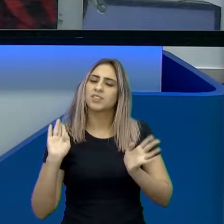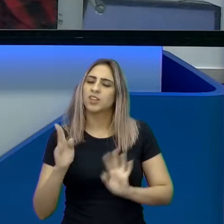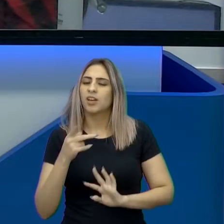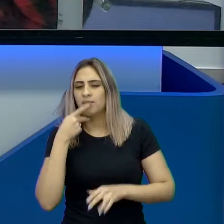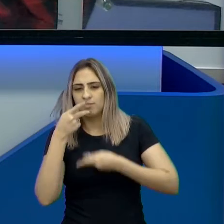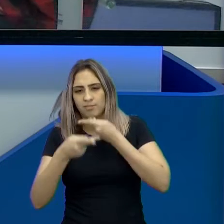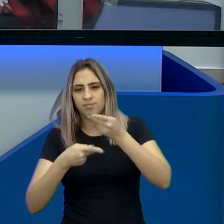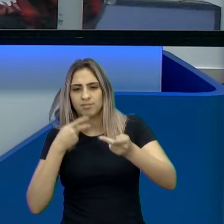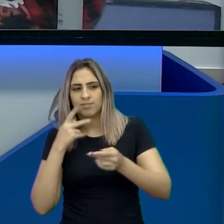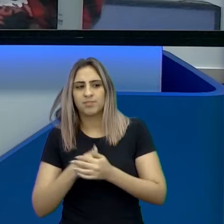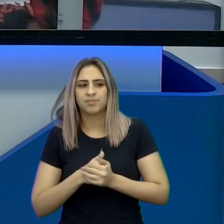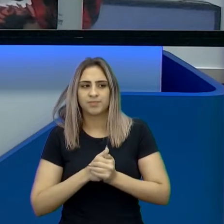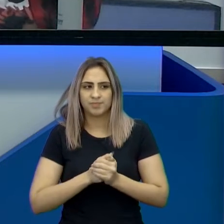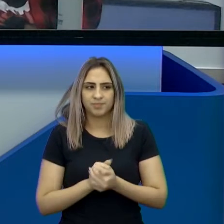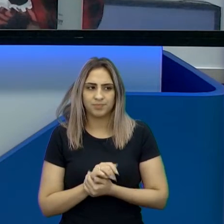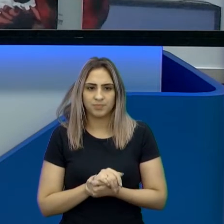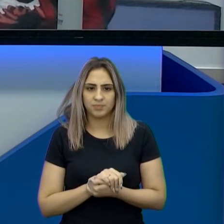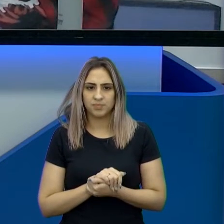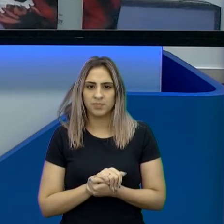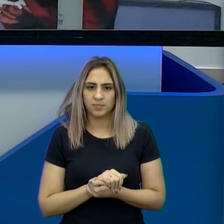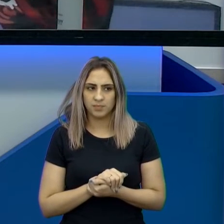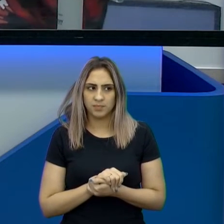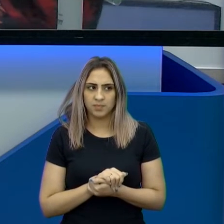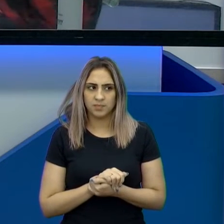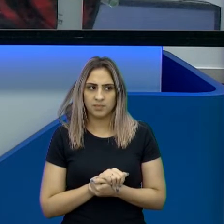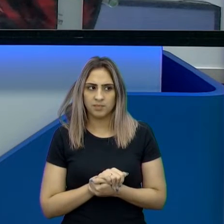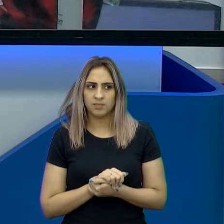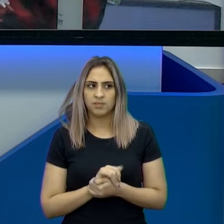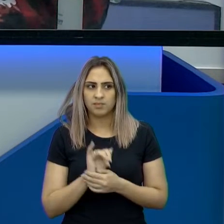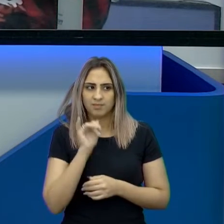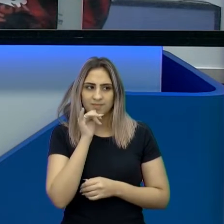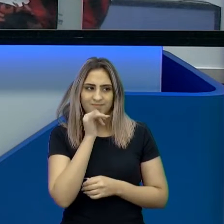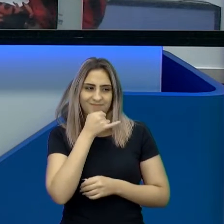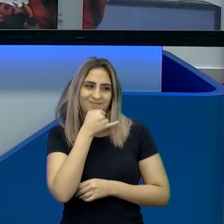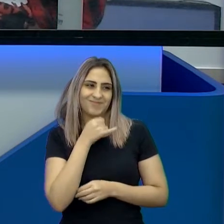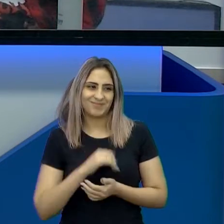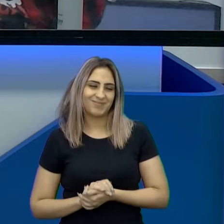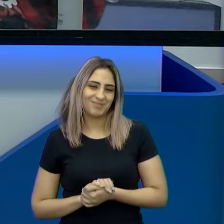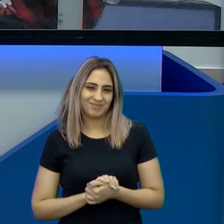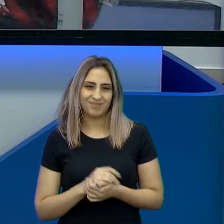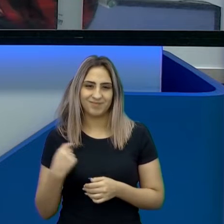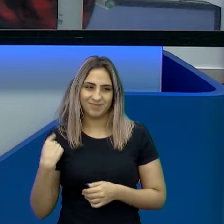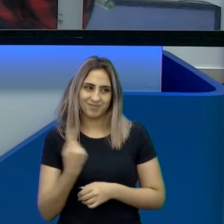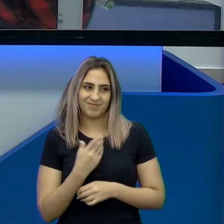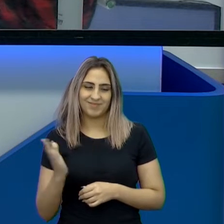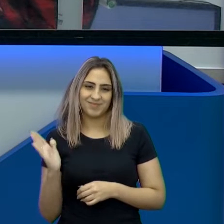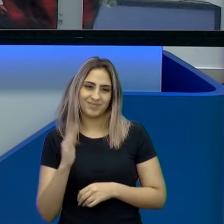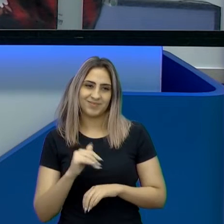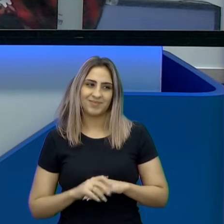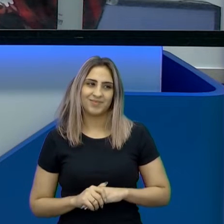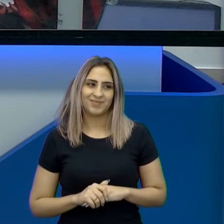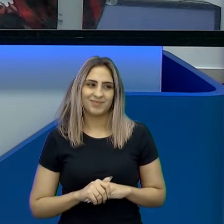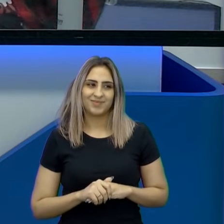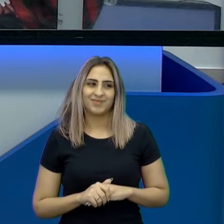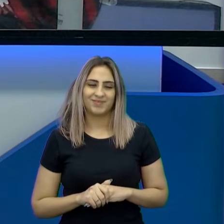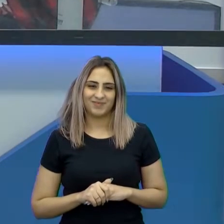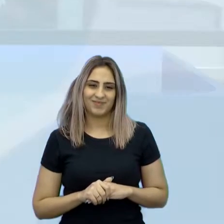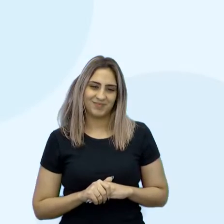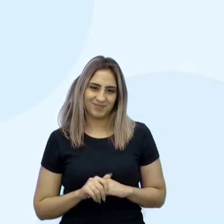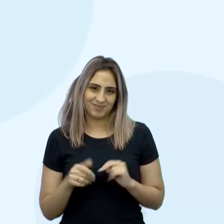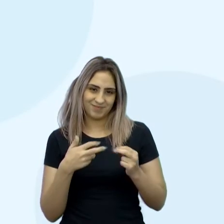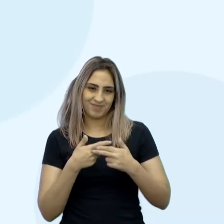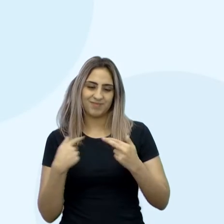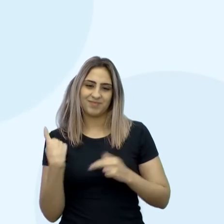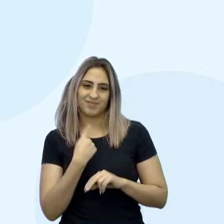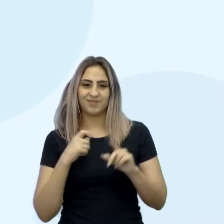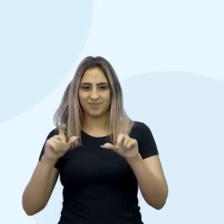história do a gente não consegue se encontrar. Infelizmente, acontece, né? Mas vamos lá. Vamos para a nossa próxima pergunta, então. Na